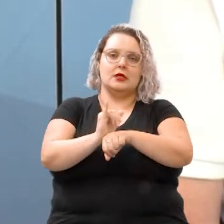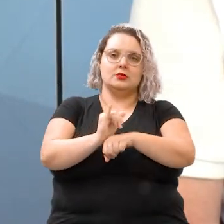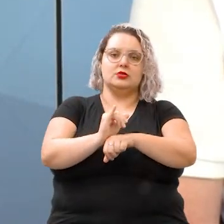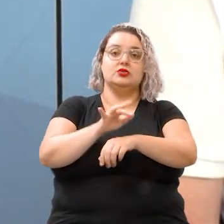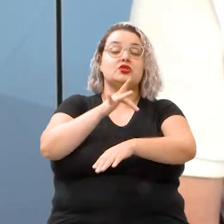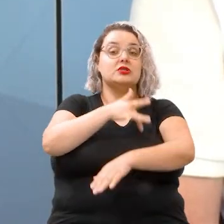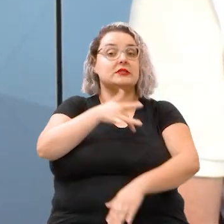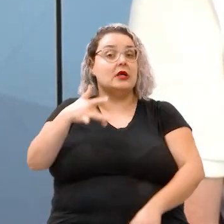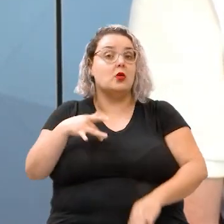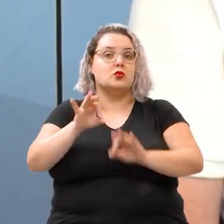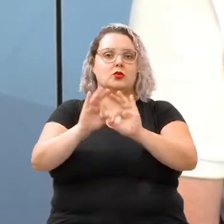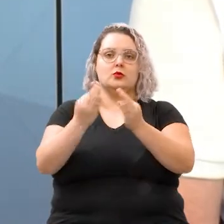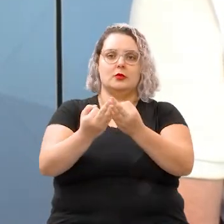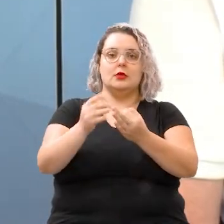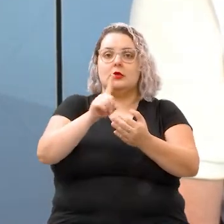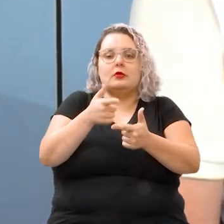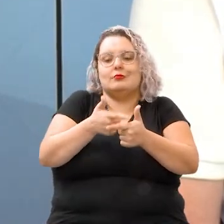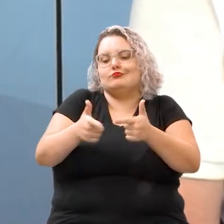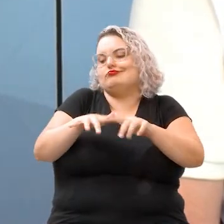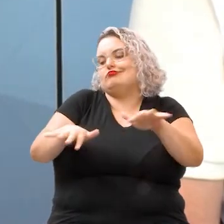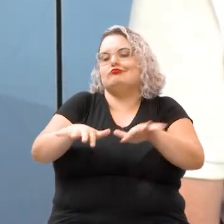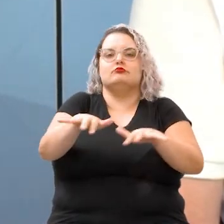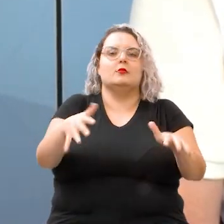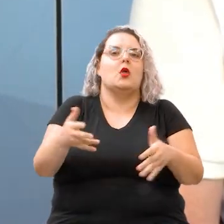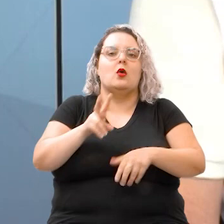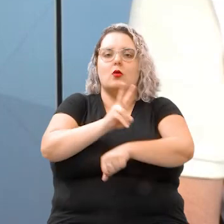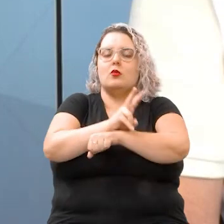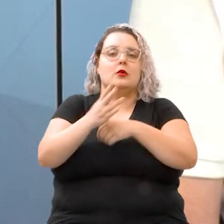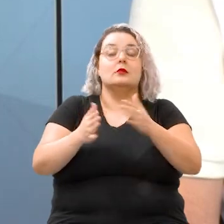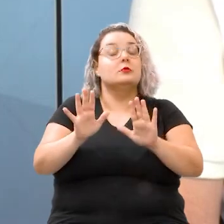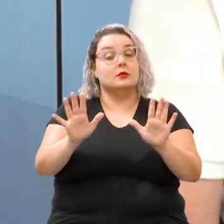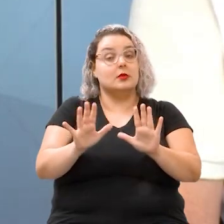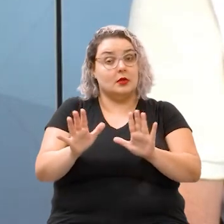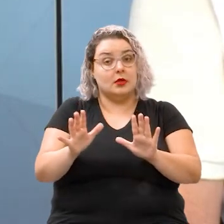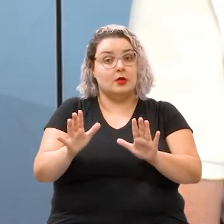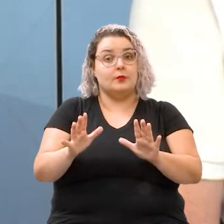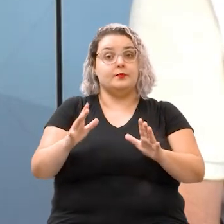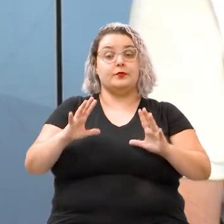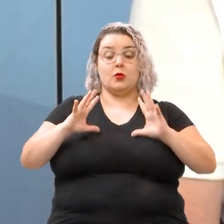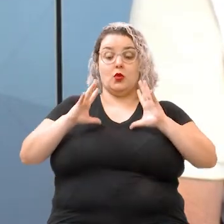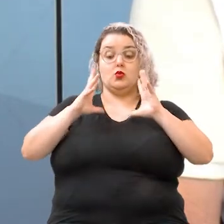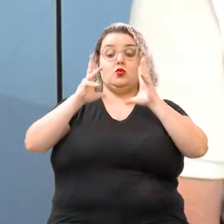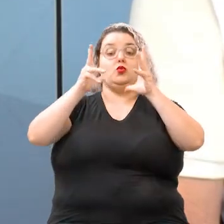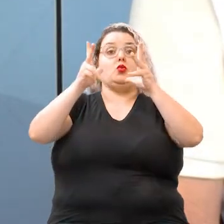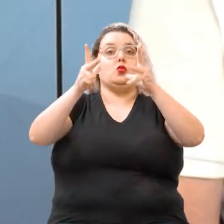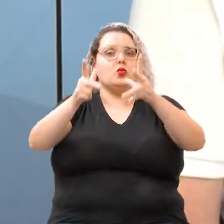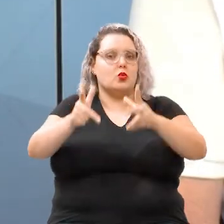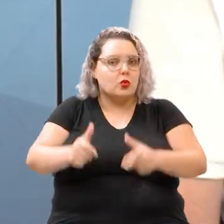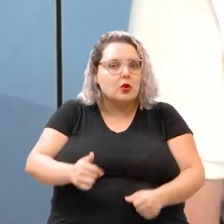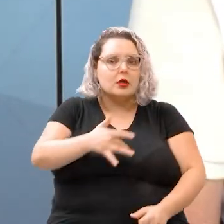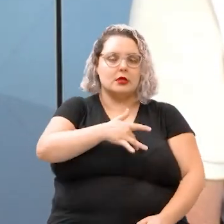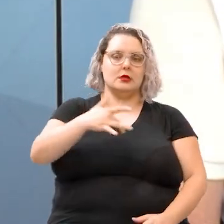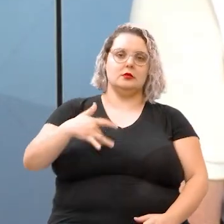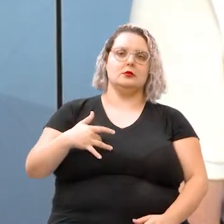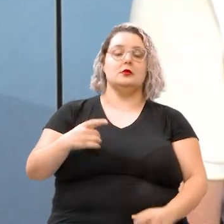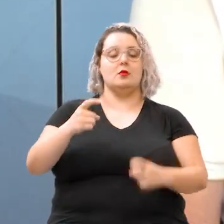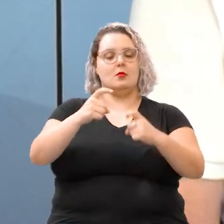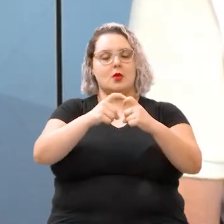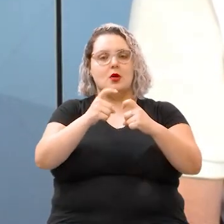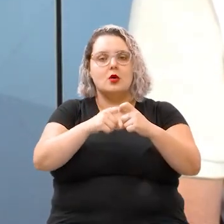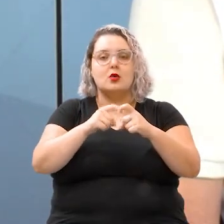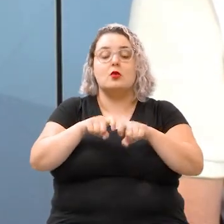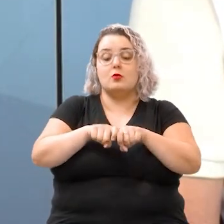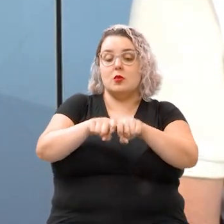a gente não fragmenta o cuidado, a pessoa vai lá para ter o cuidado na sua saúde integral. Então, às vezes, ela está passando pelo médico,